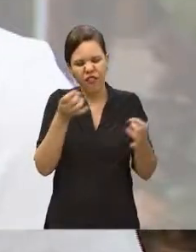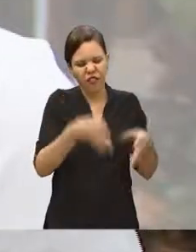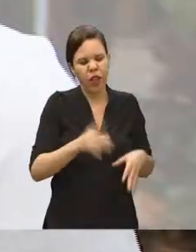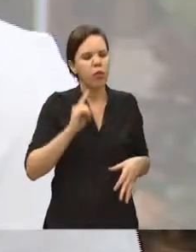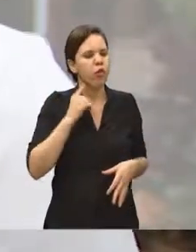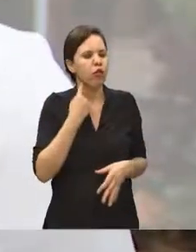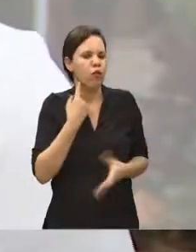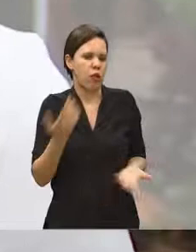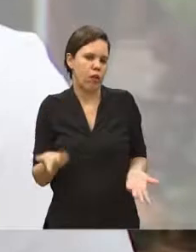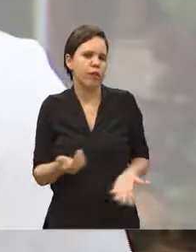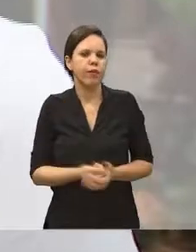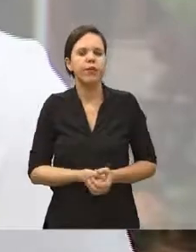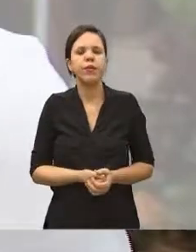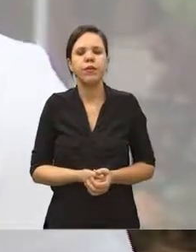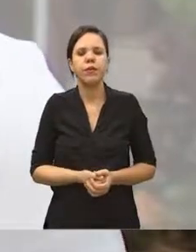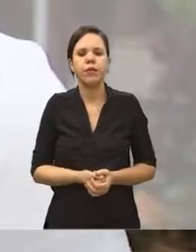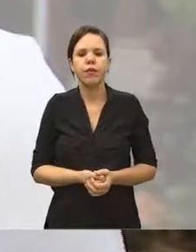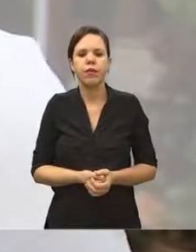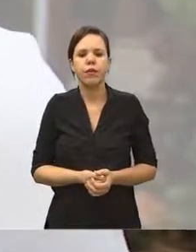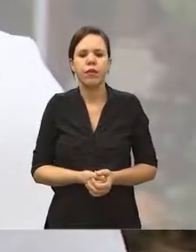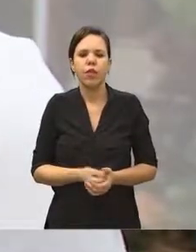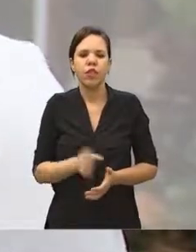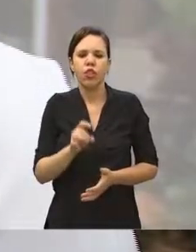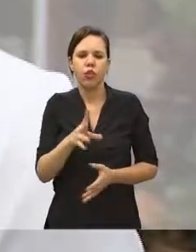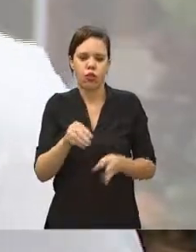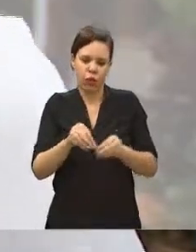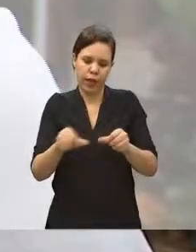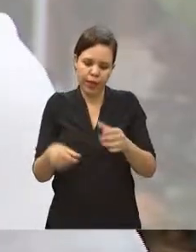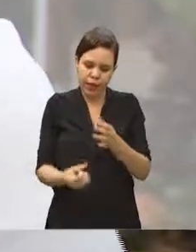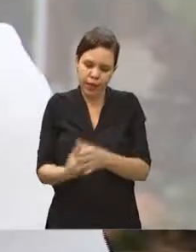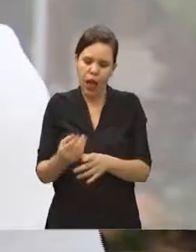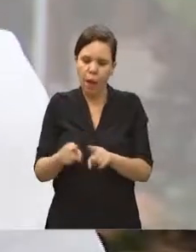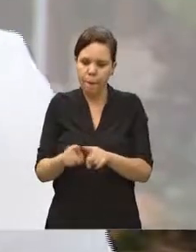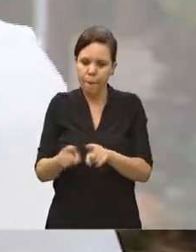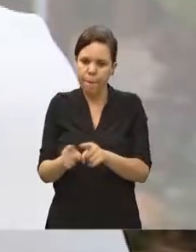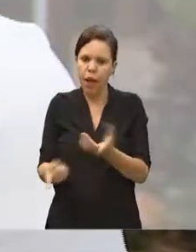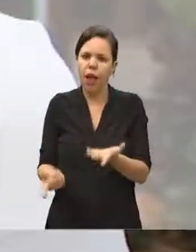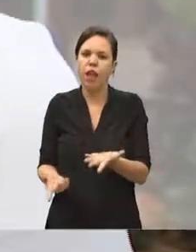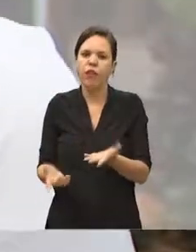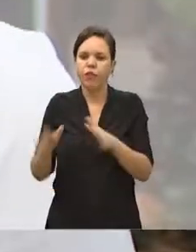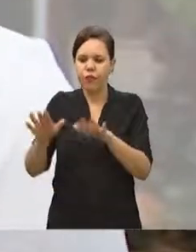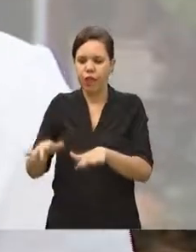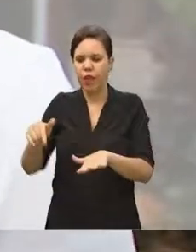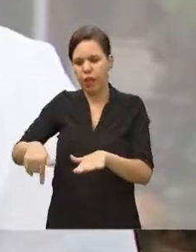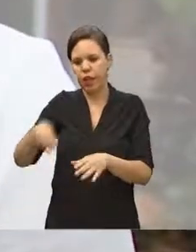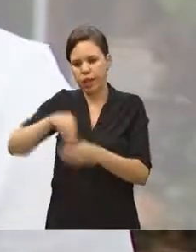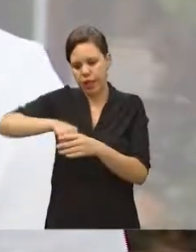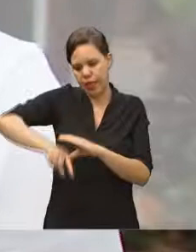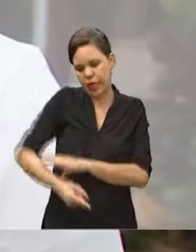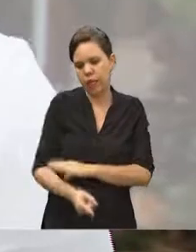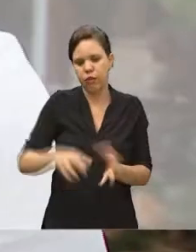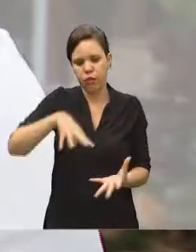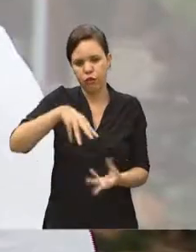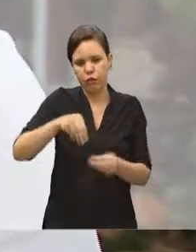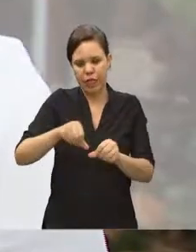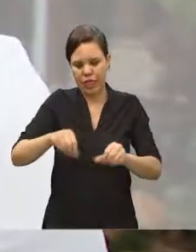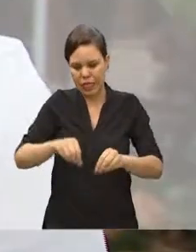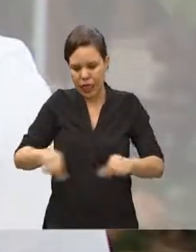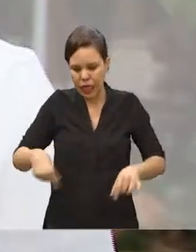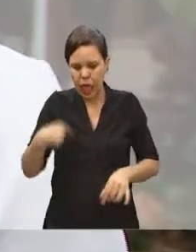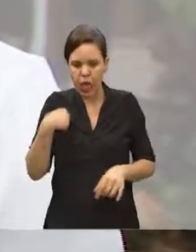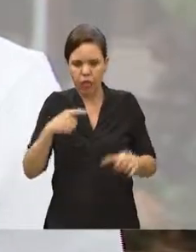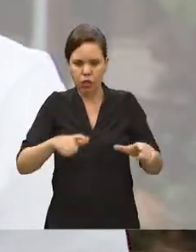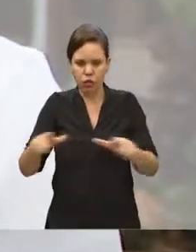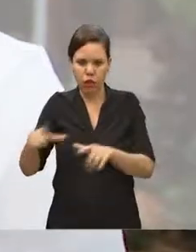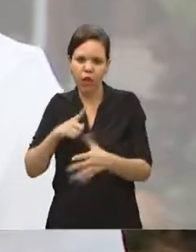e não se descartam, né? Que não saem exatamente da terra, elas não vão para o espaço, elas continuam aqui. E eu acho que a gente está aqui nesse espaço,